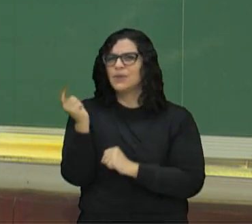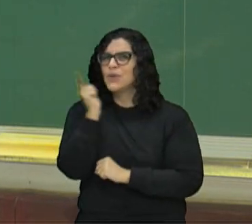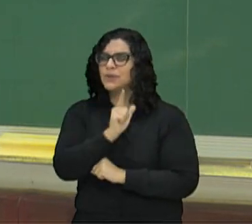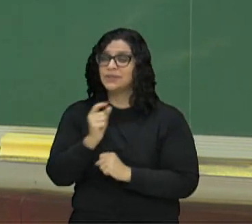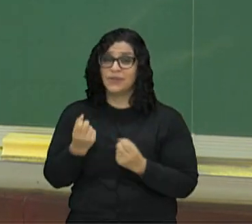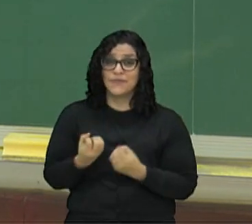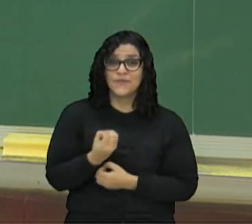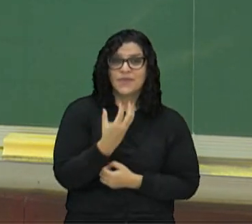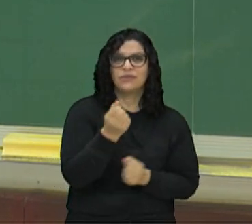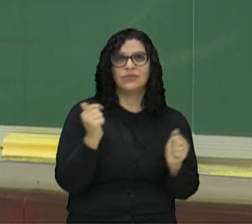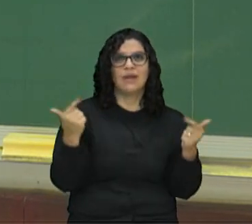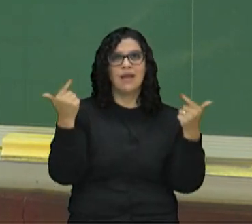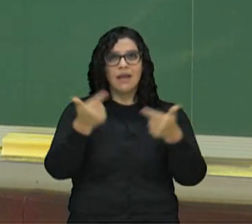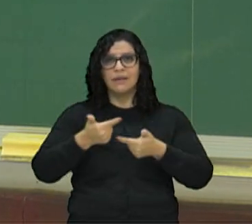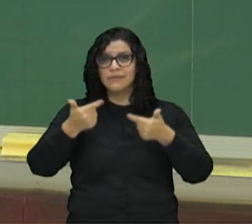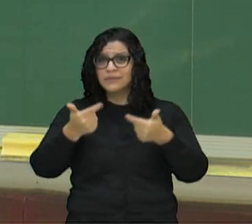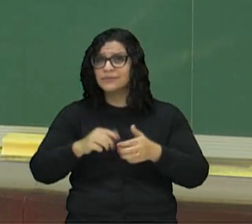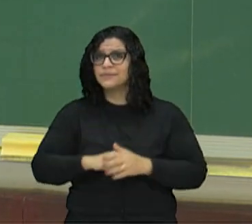essa aventura.